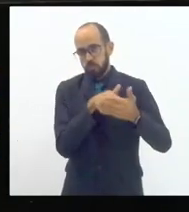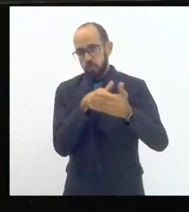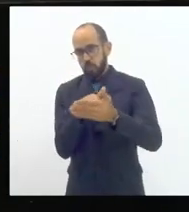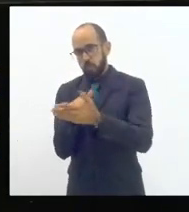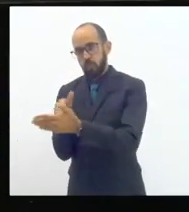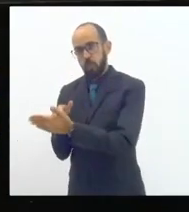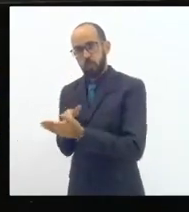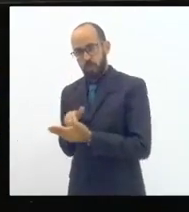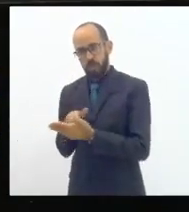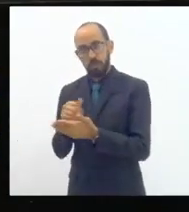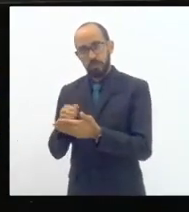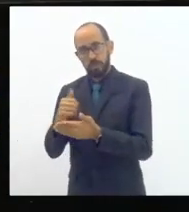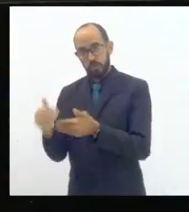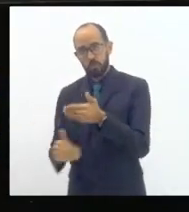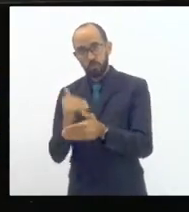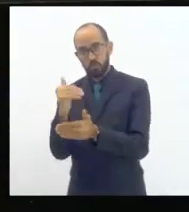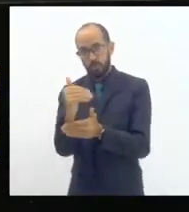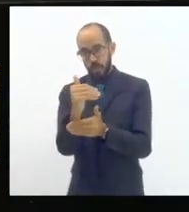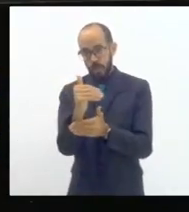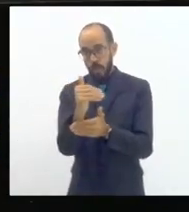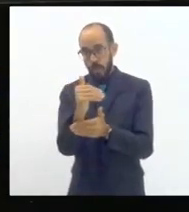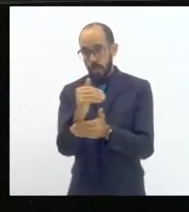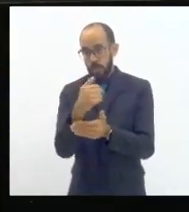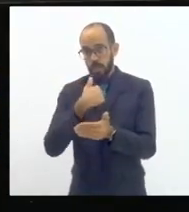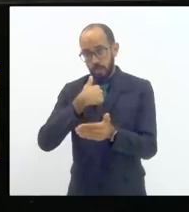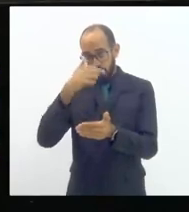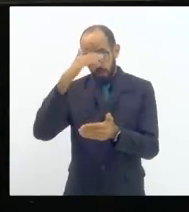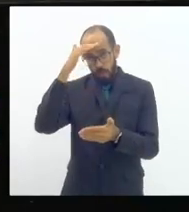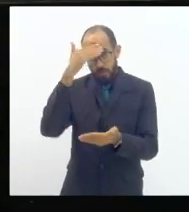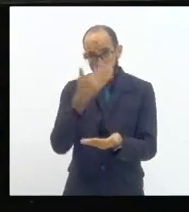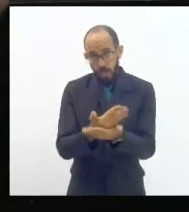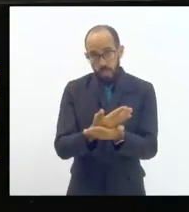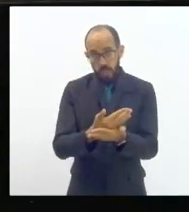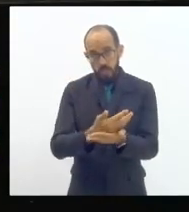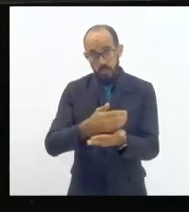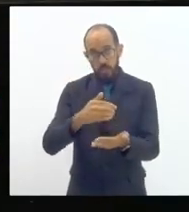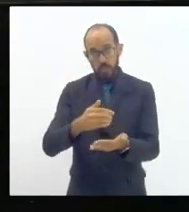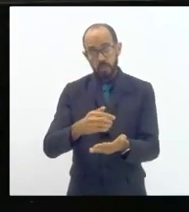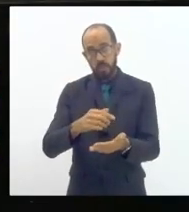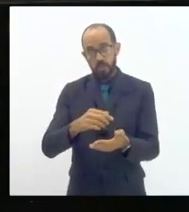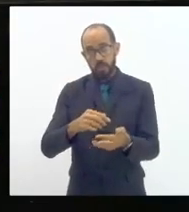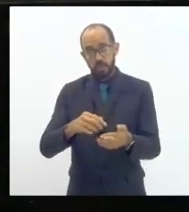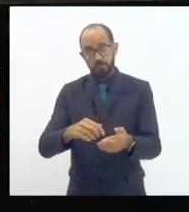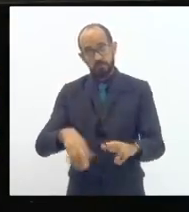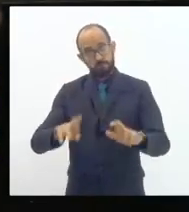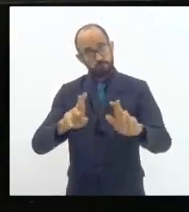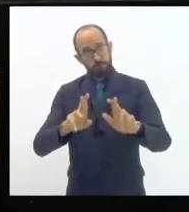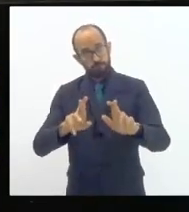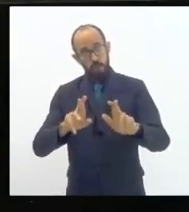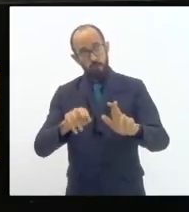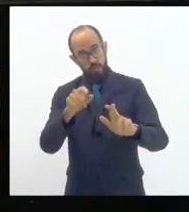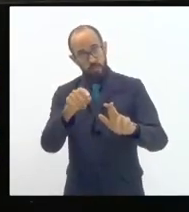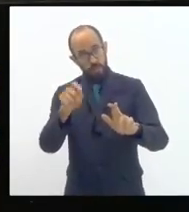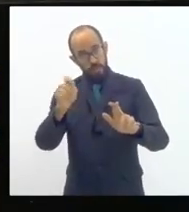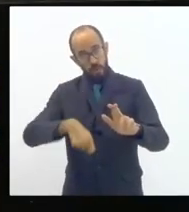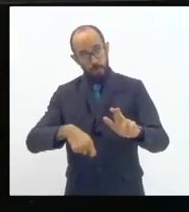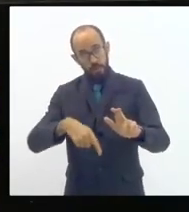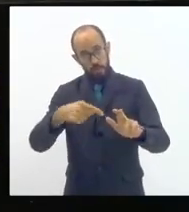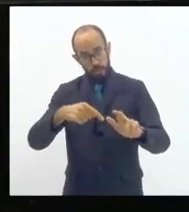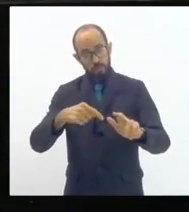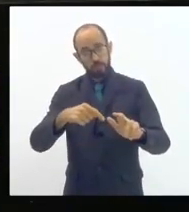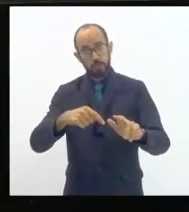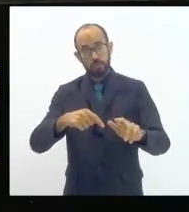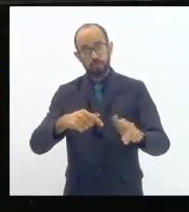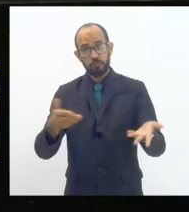vocês terão que superar, e é o que eu tenho absoluta certeza. Eu acredito na capacidade e competência do preparo de vocês